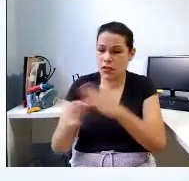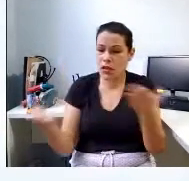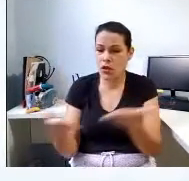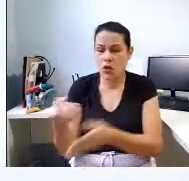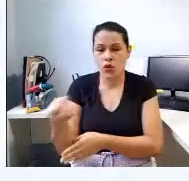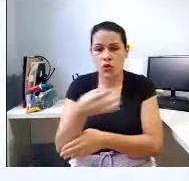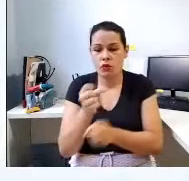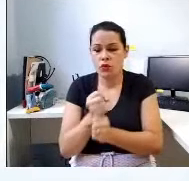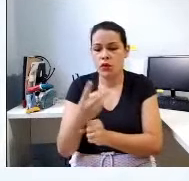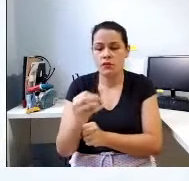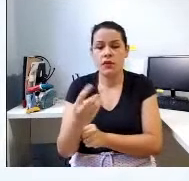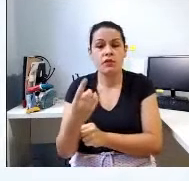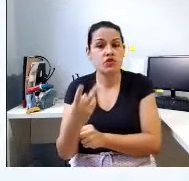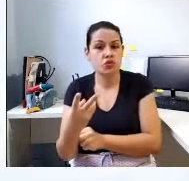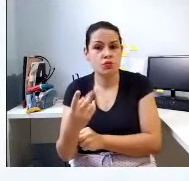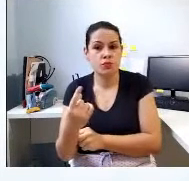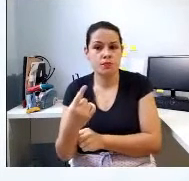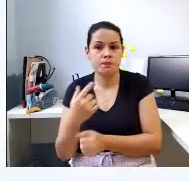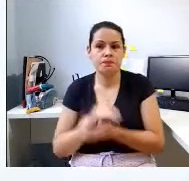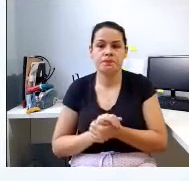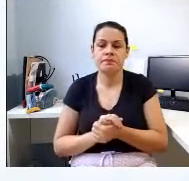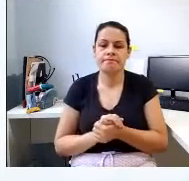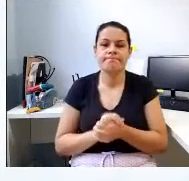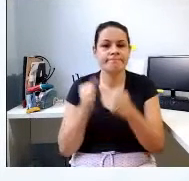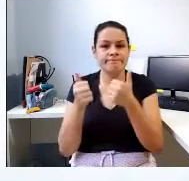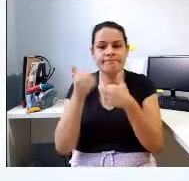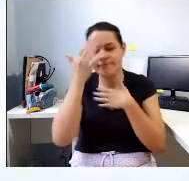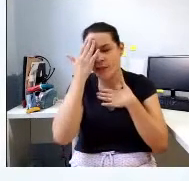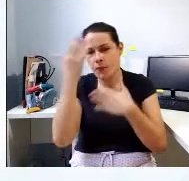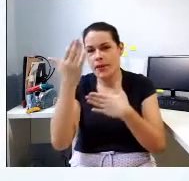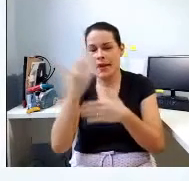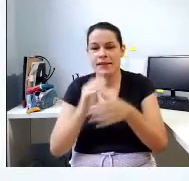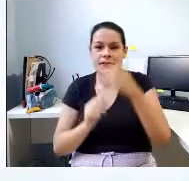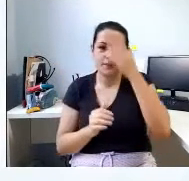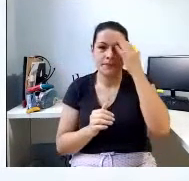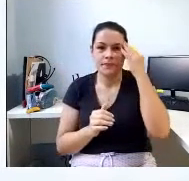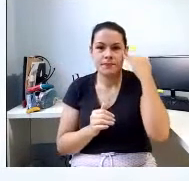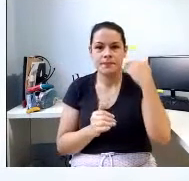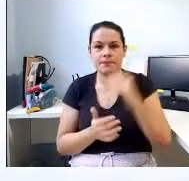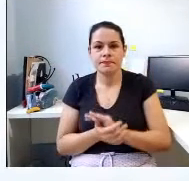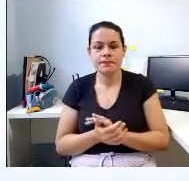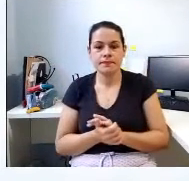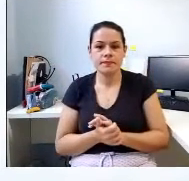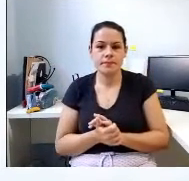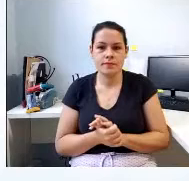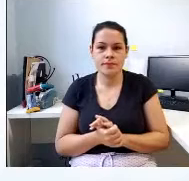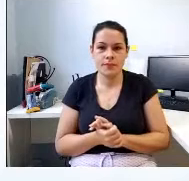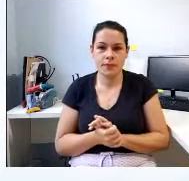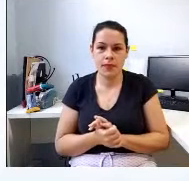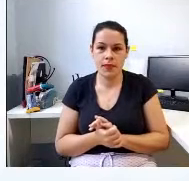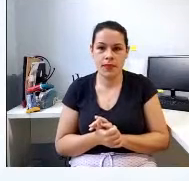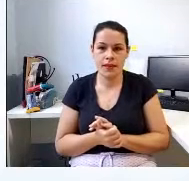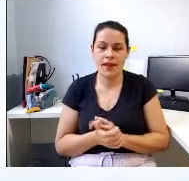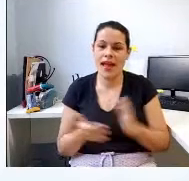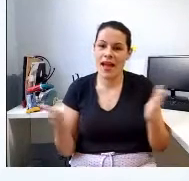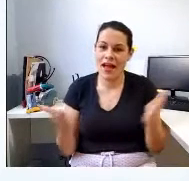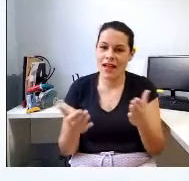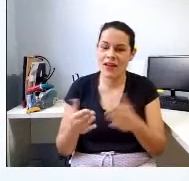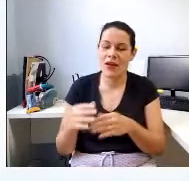2021. Bacana. Daqui a pouco a gente volta novamente, Fausto. Doutor